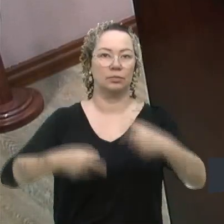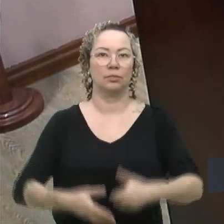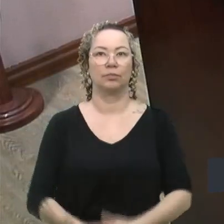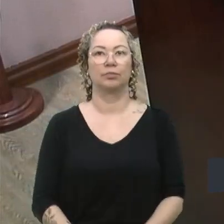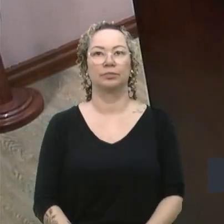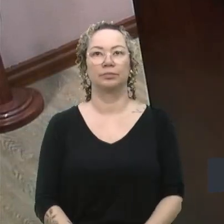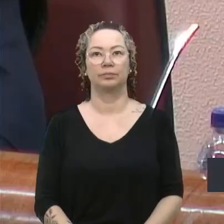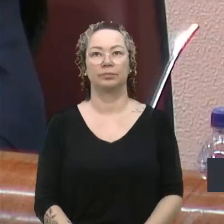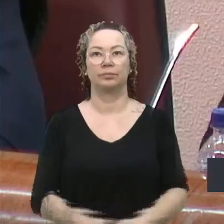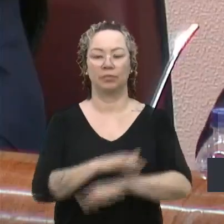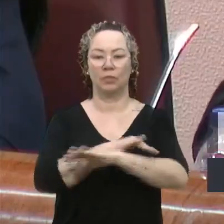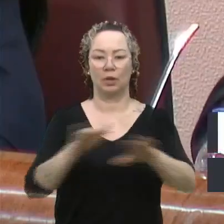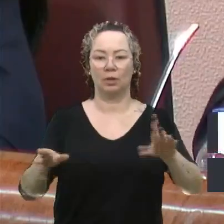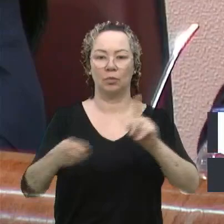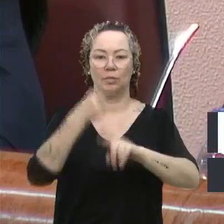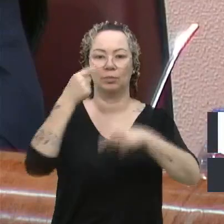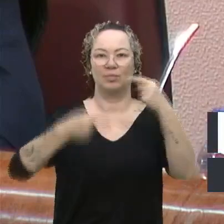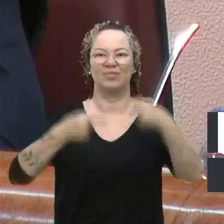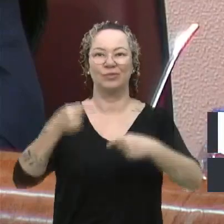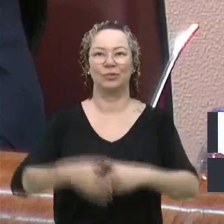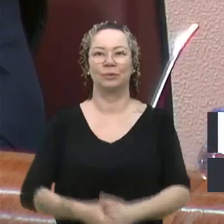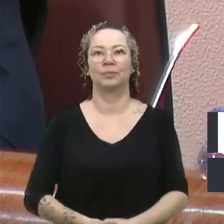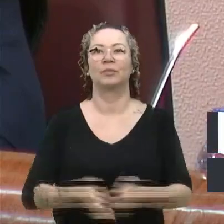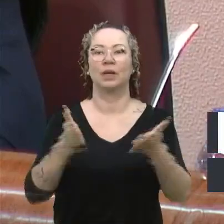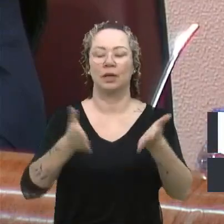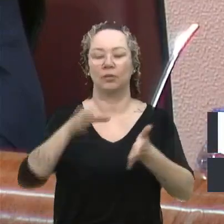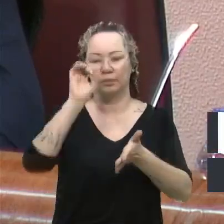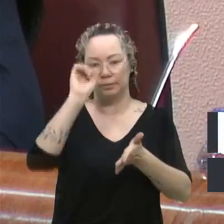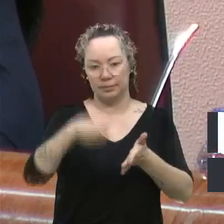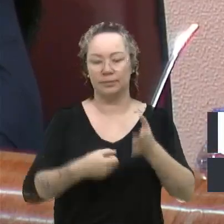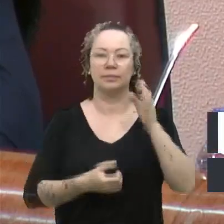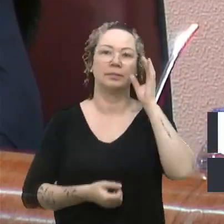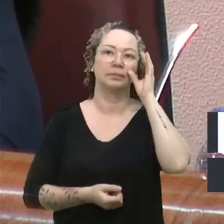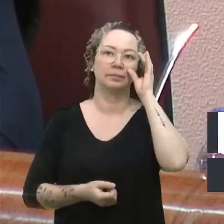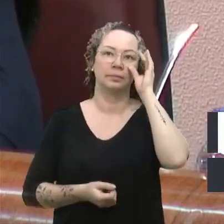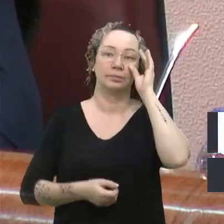encerrada a primeira discussão. Agora sim, segunda discussão e votação.